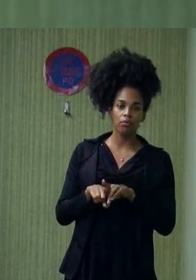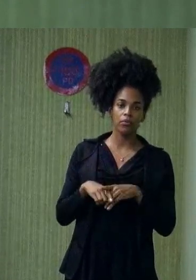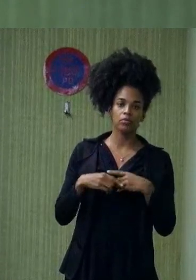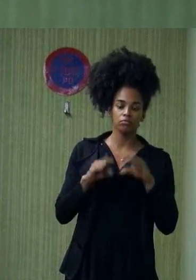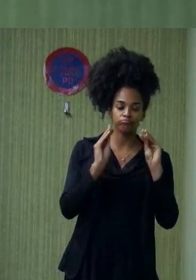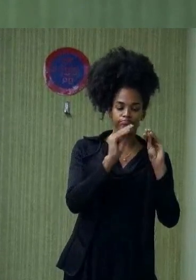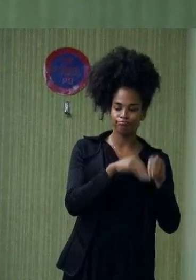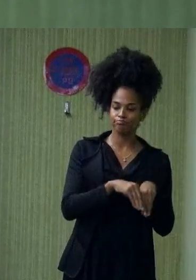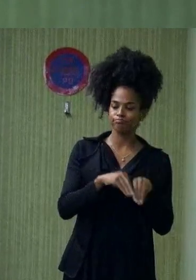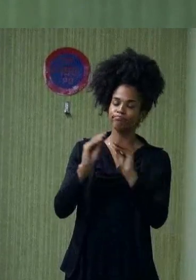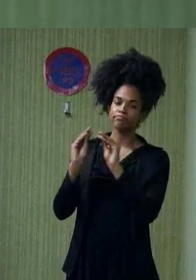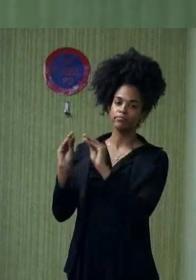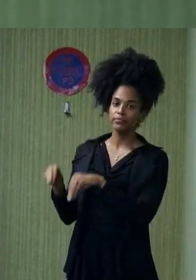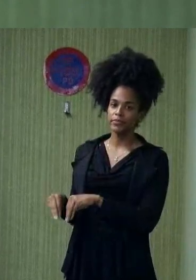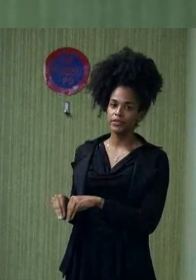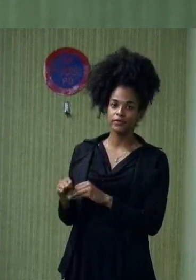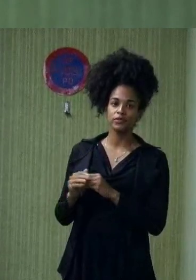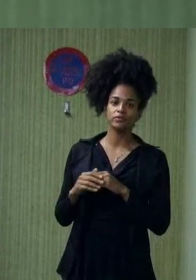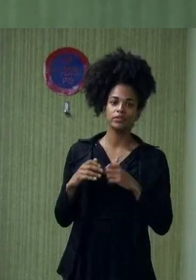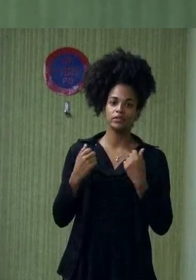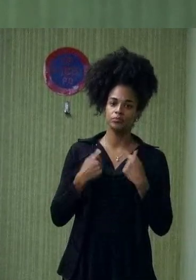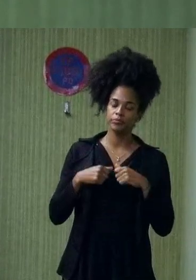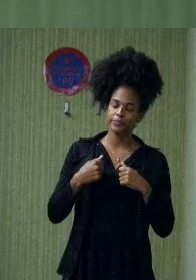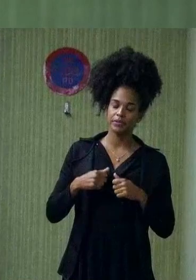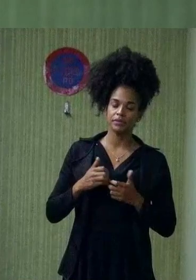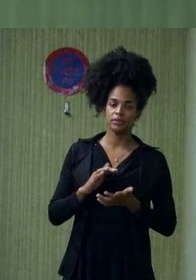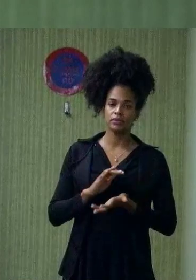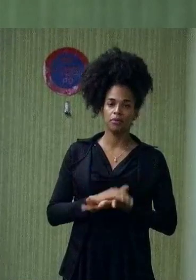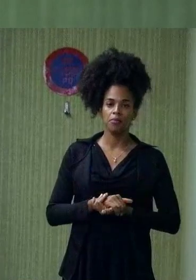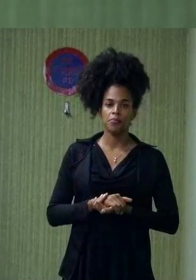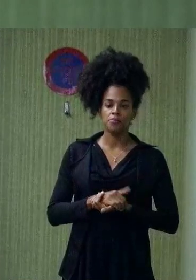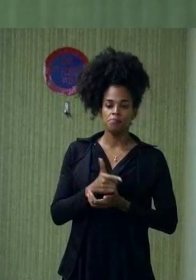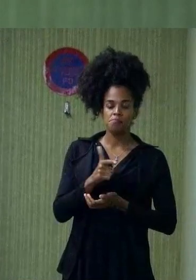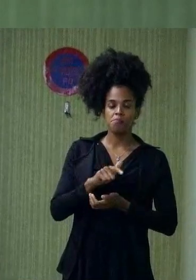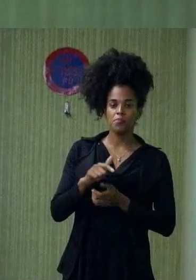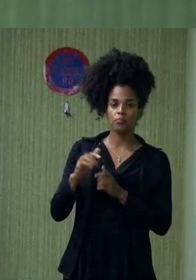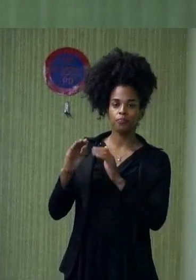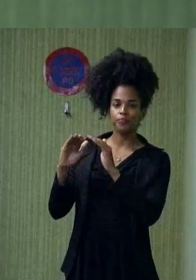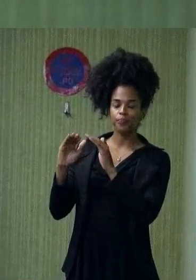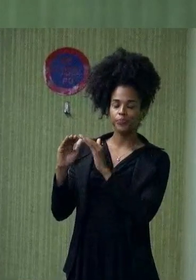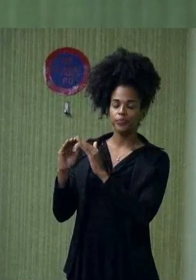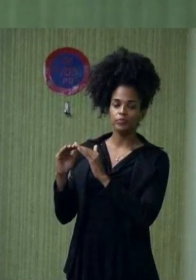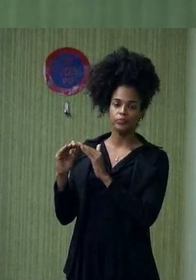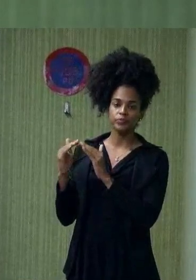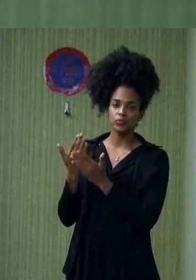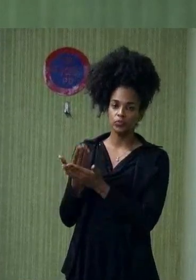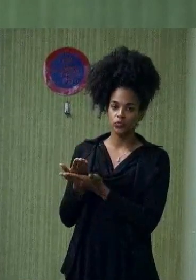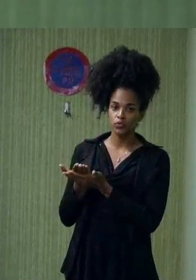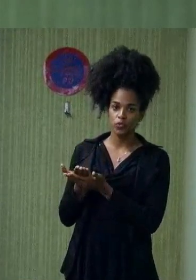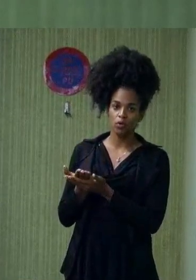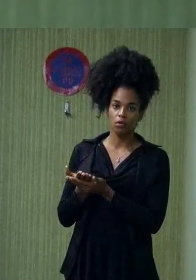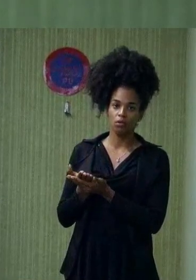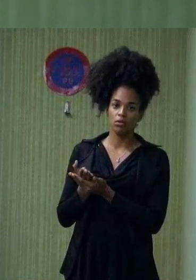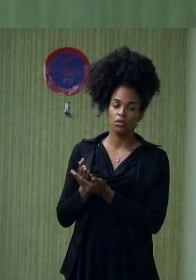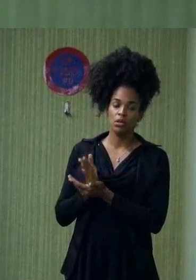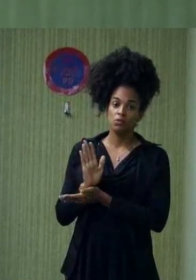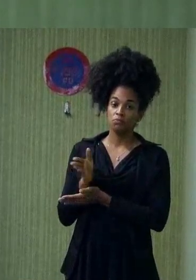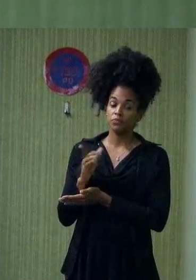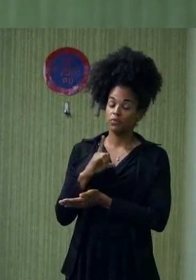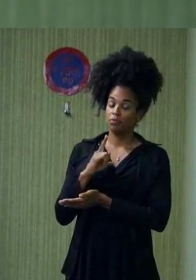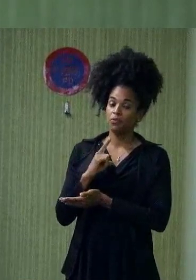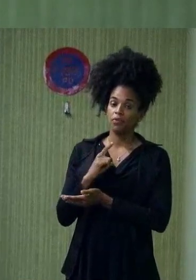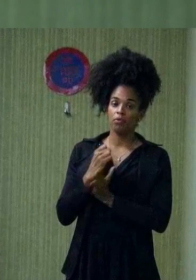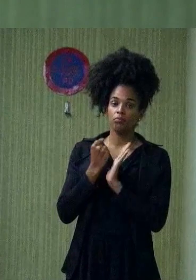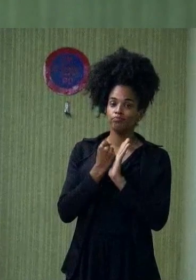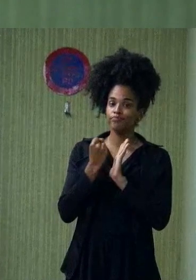forma se for o caso de fazer a matrícula em uma outra escola rapidamente eles pudessem já ter alguma documentação